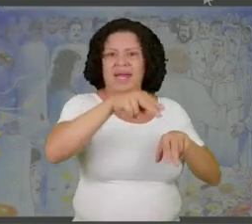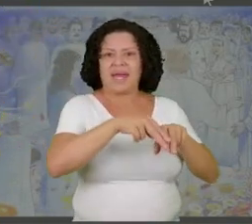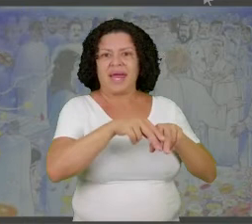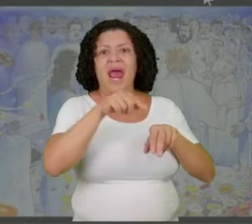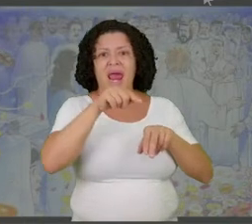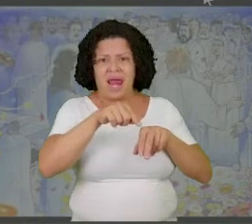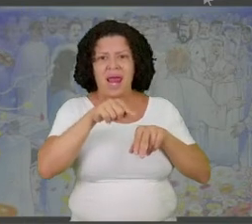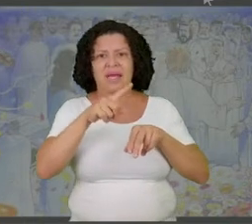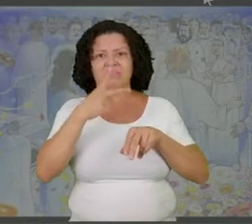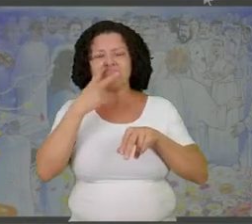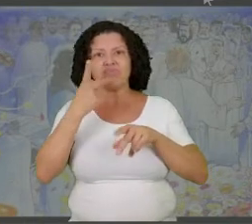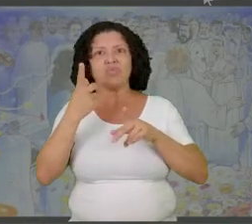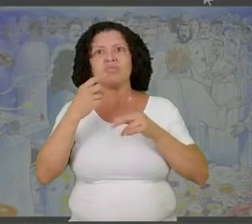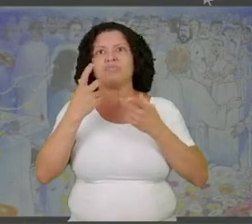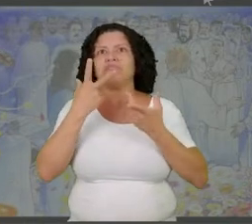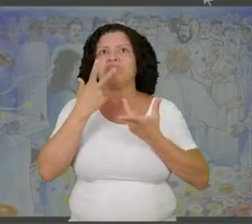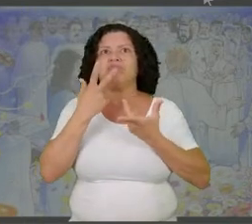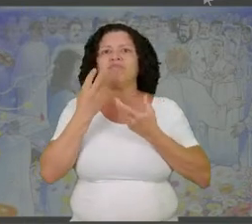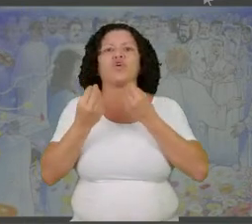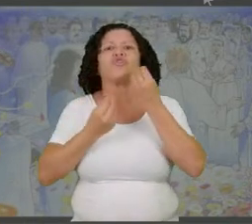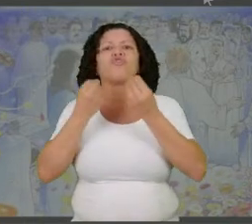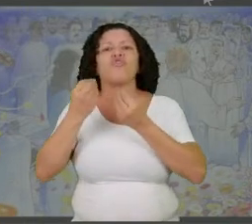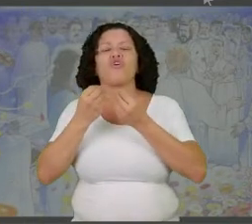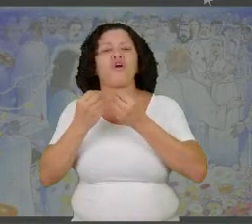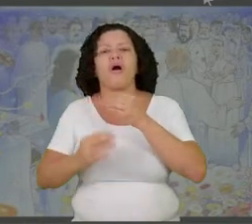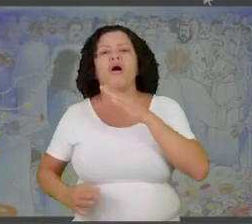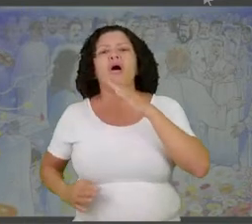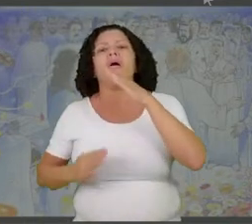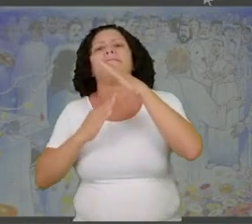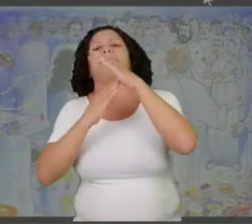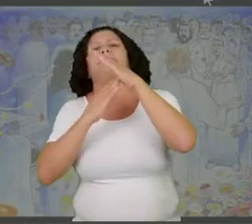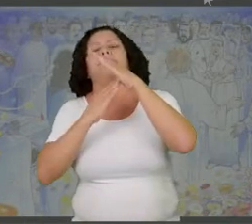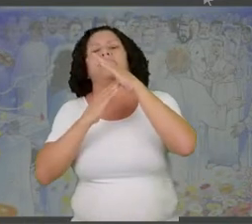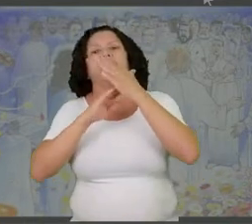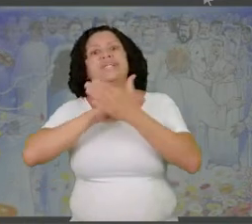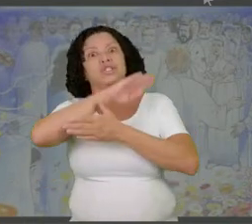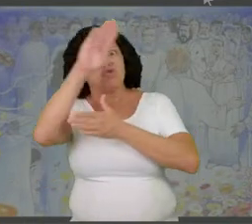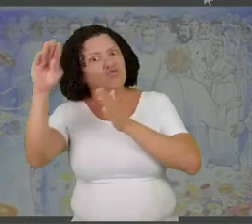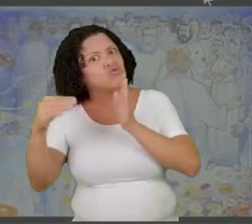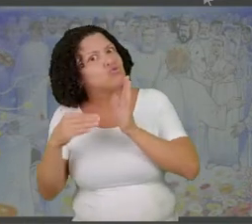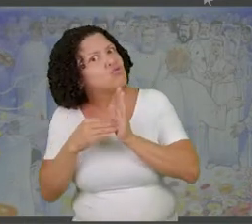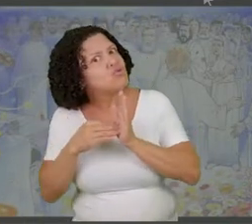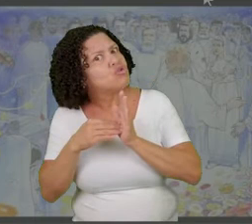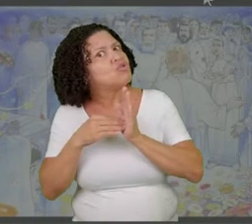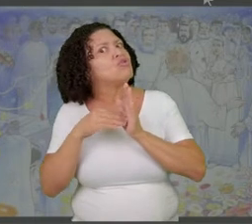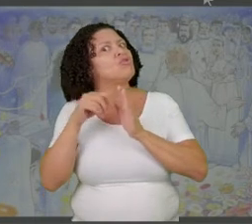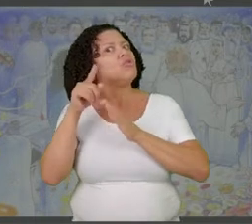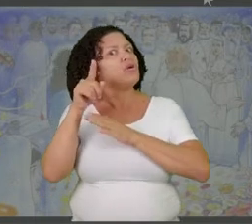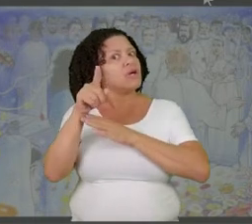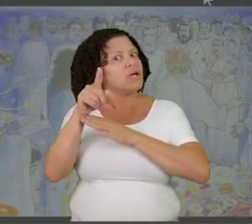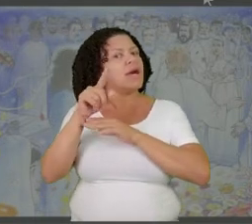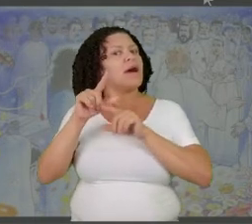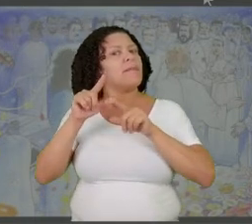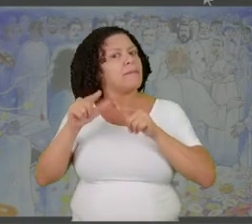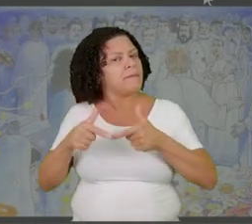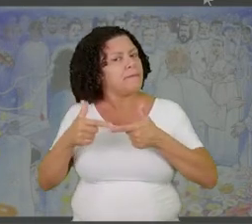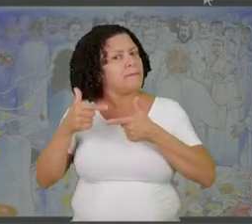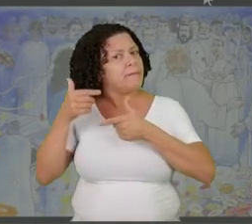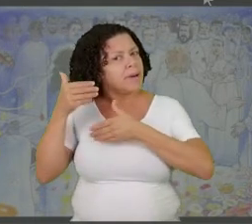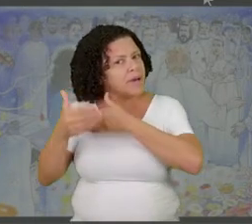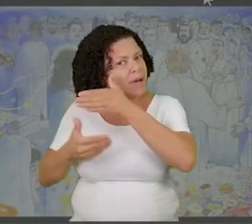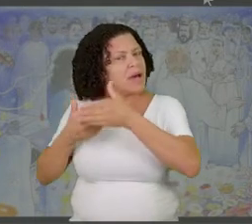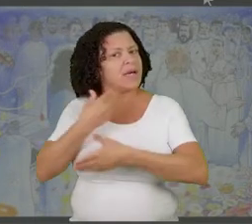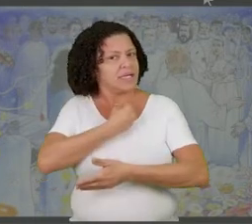esse esquema ele não pretende esgotar ou abarcar tudo aquilo que se refere ao